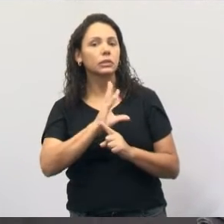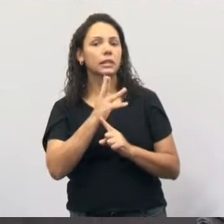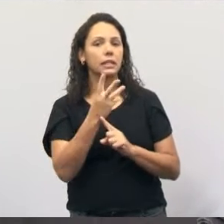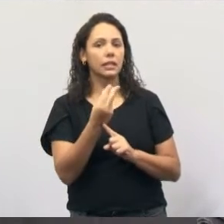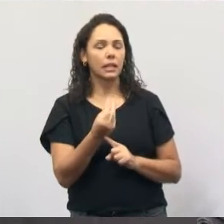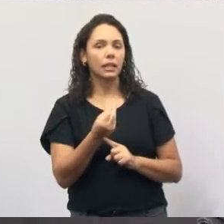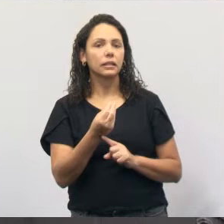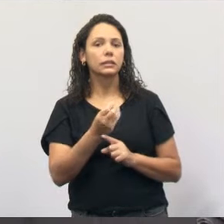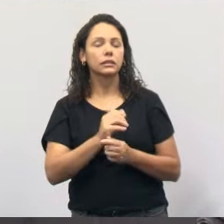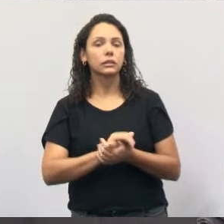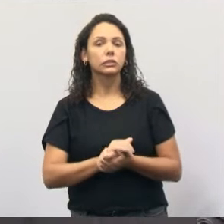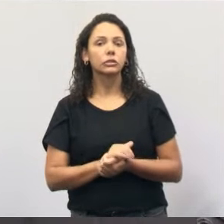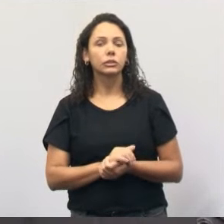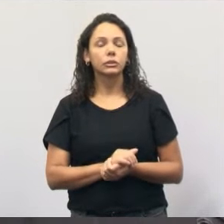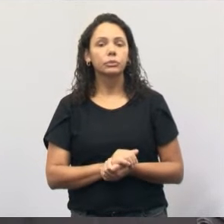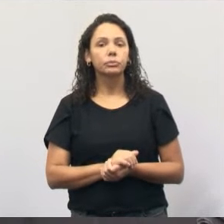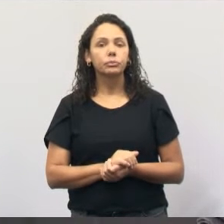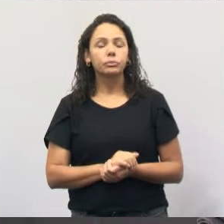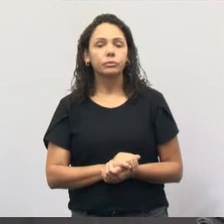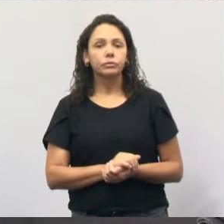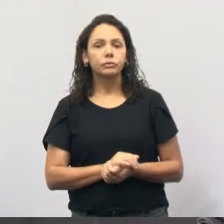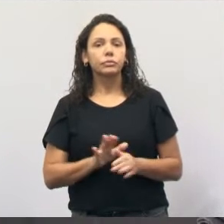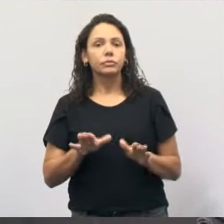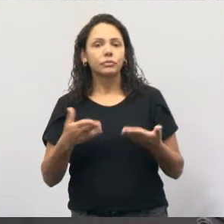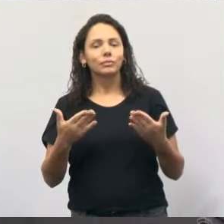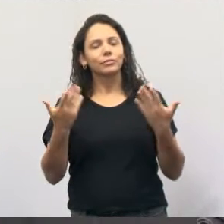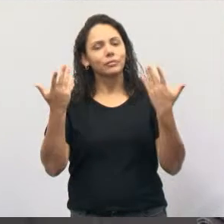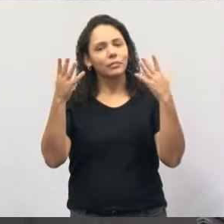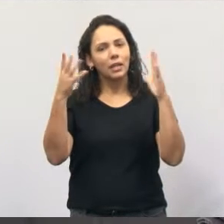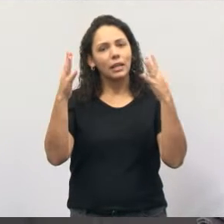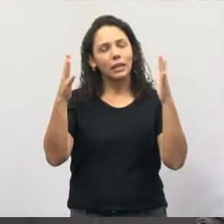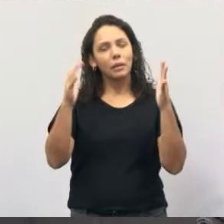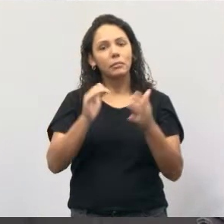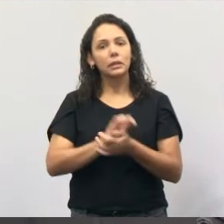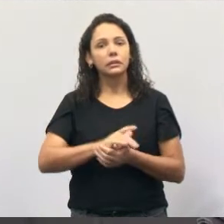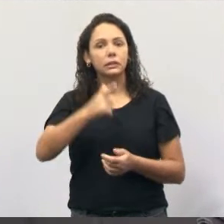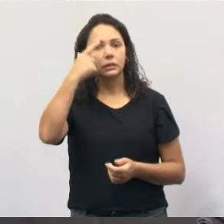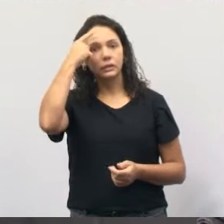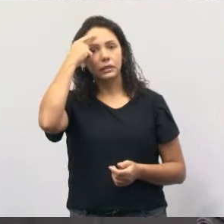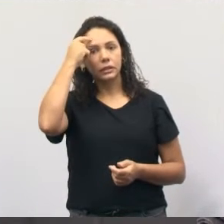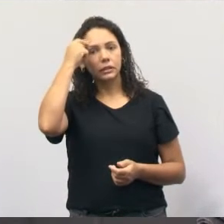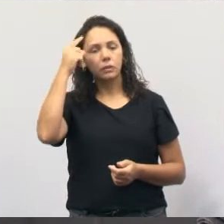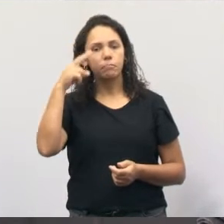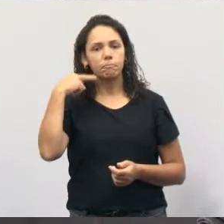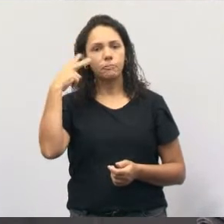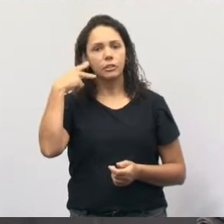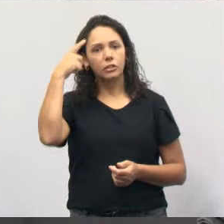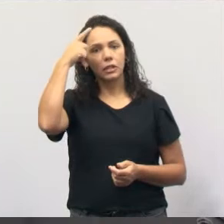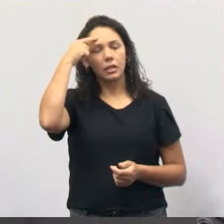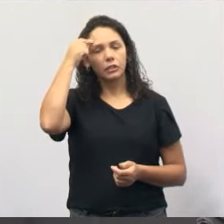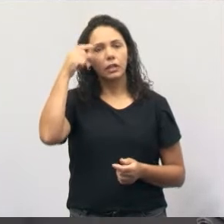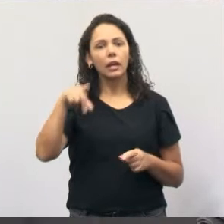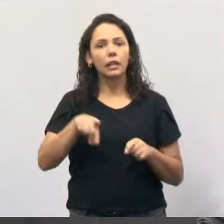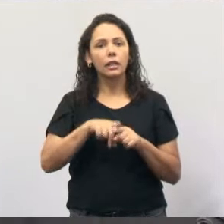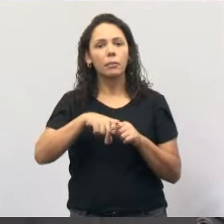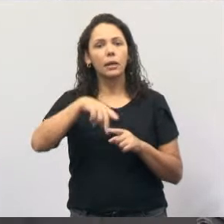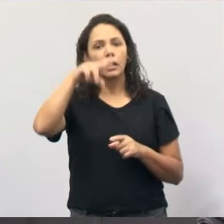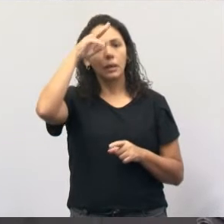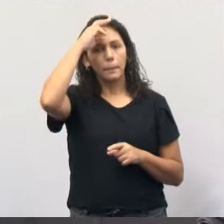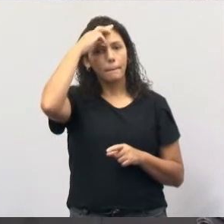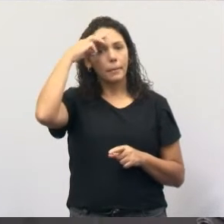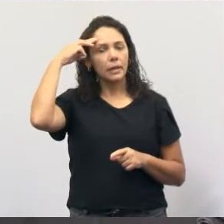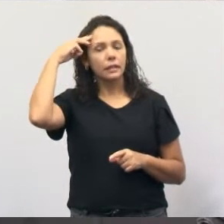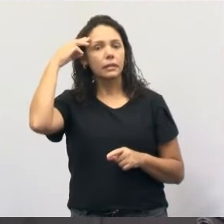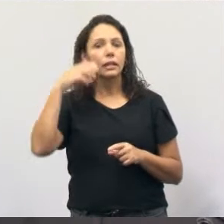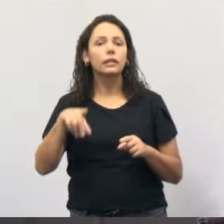a formação através da educação. Então, parabéns, Edgar, parabéns, Maria Amélia, parabéns, Bruno